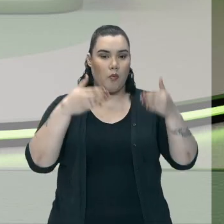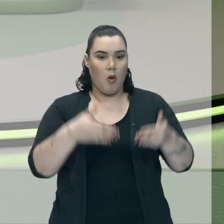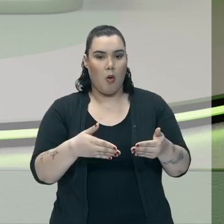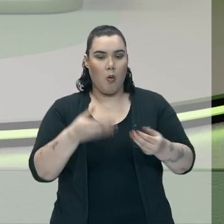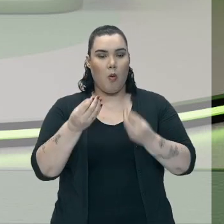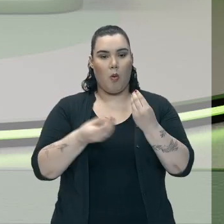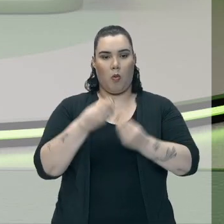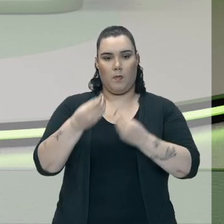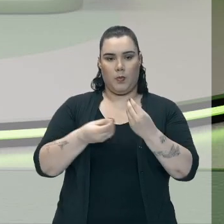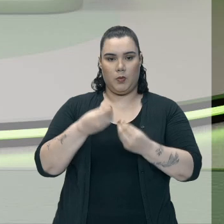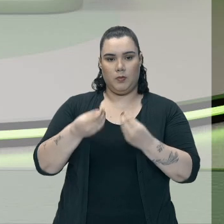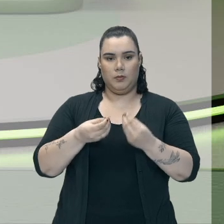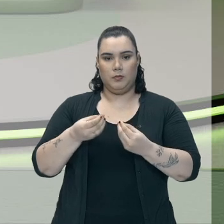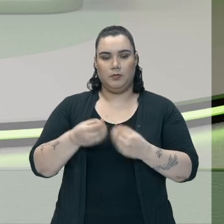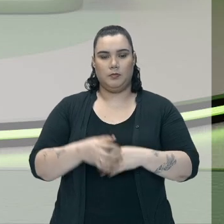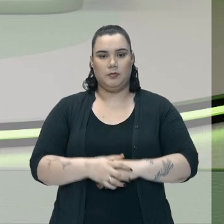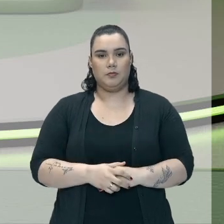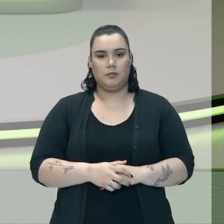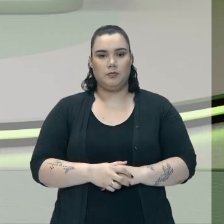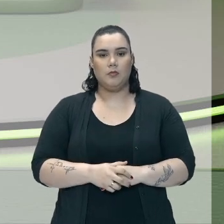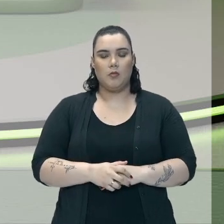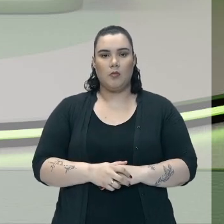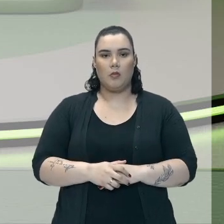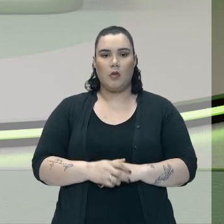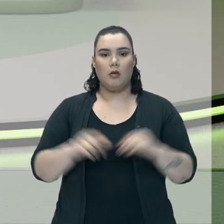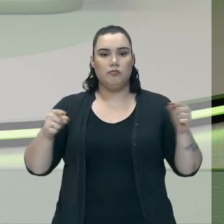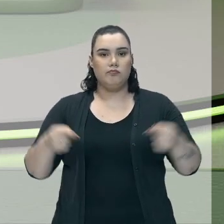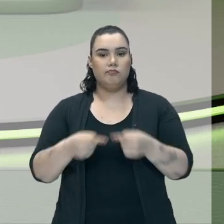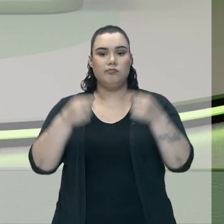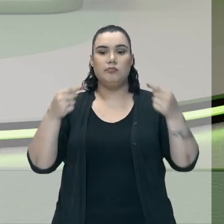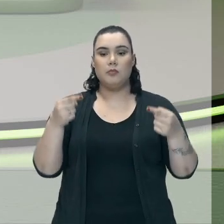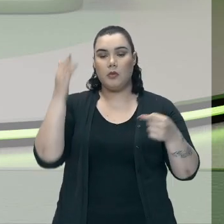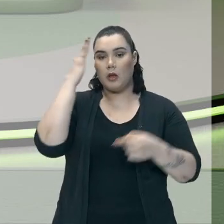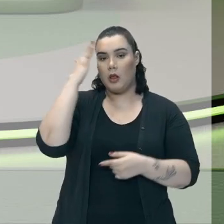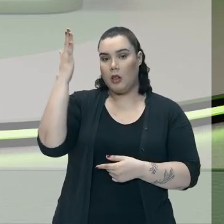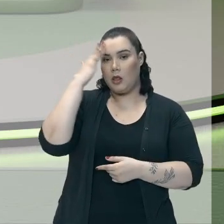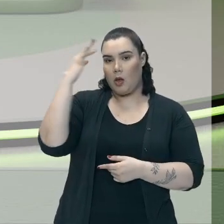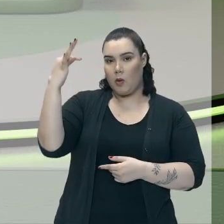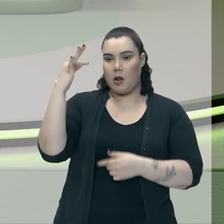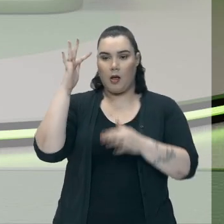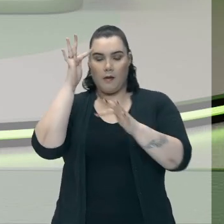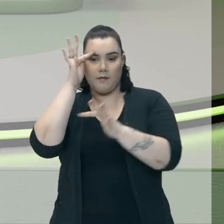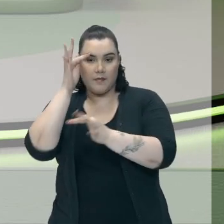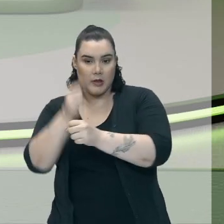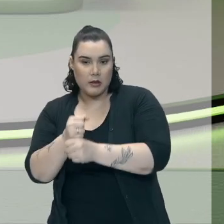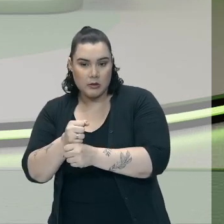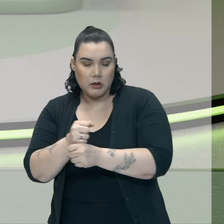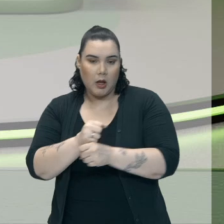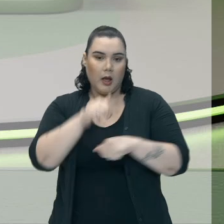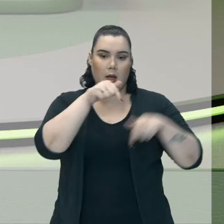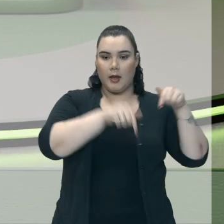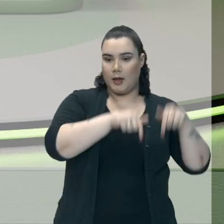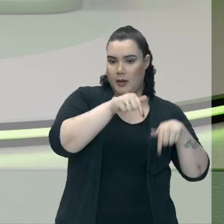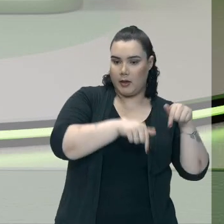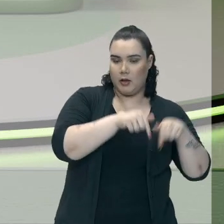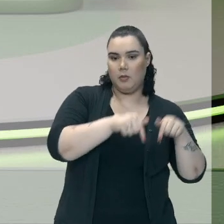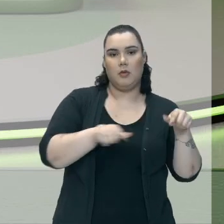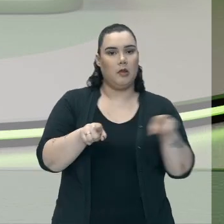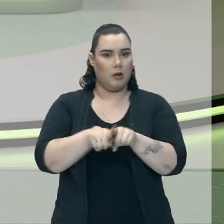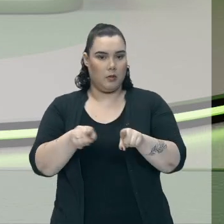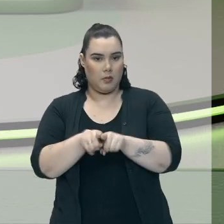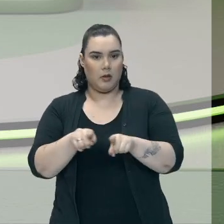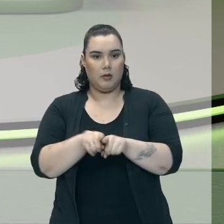corpos que o compõem, por meio das leis da física e, claro, também da